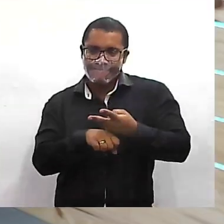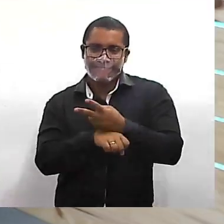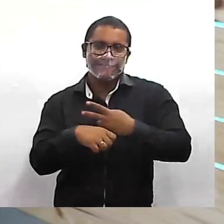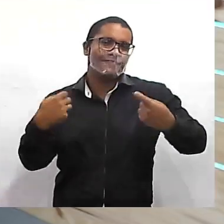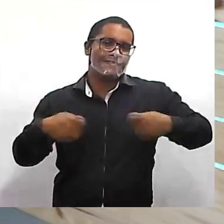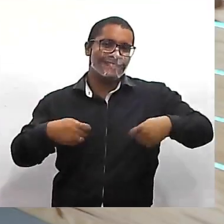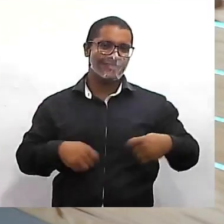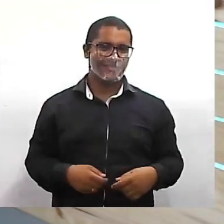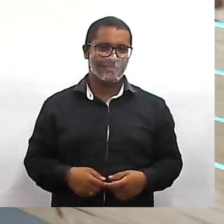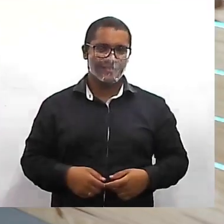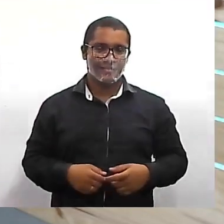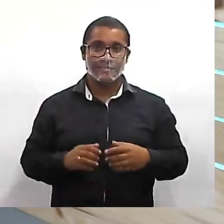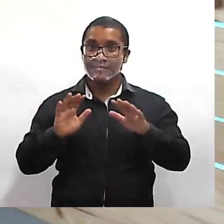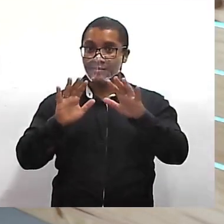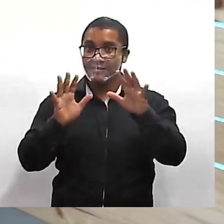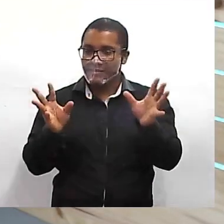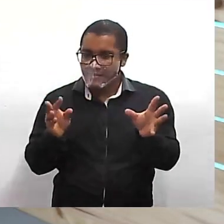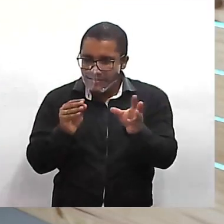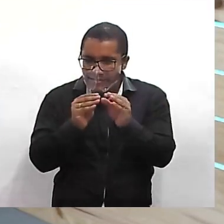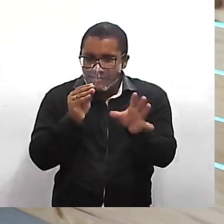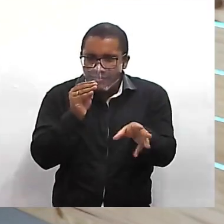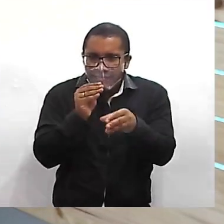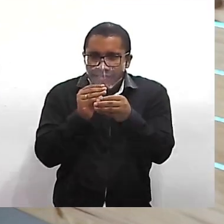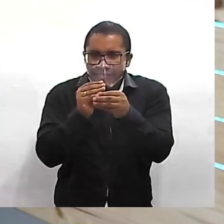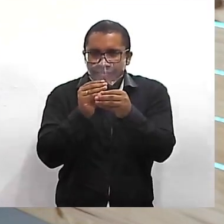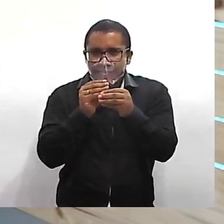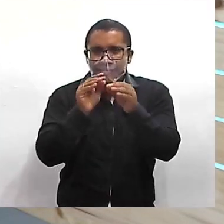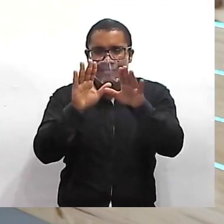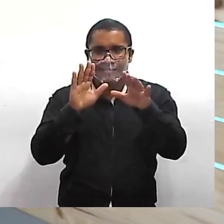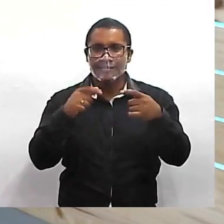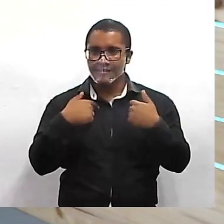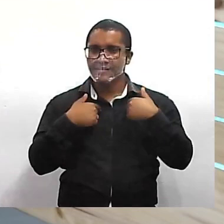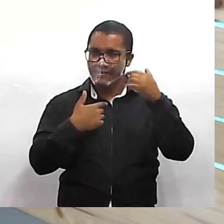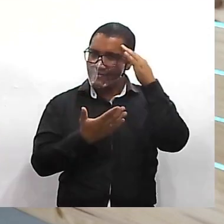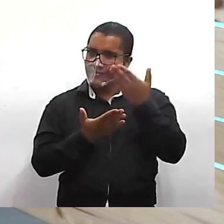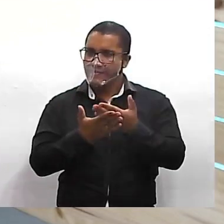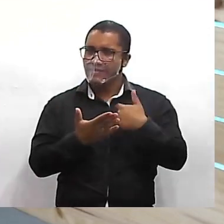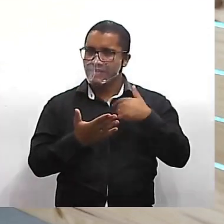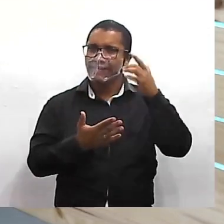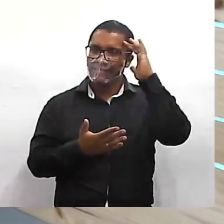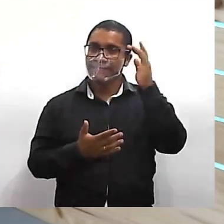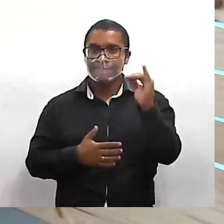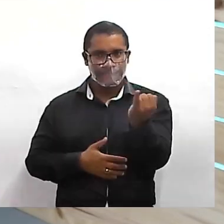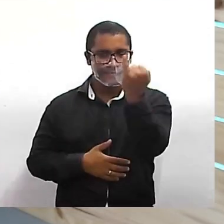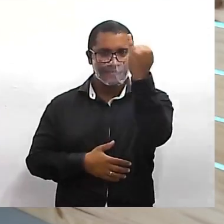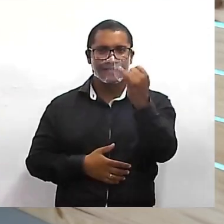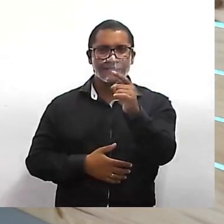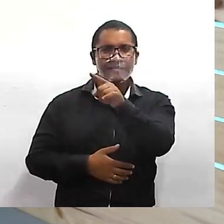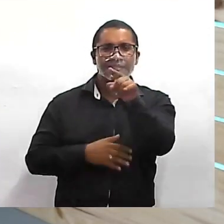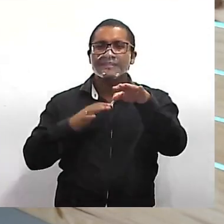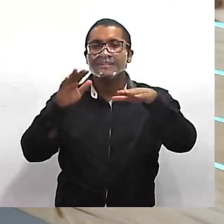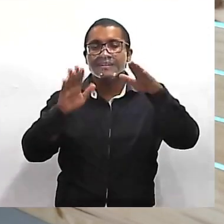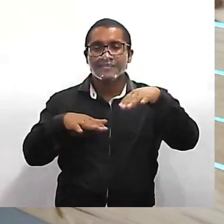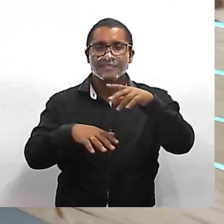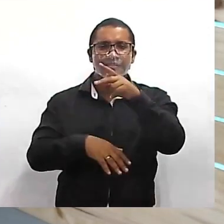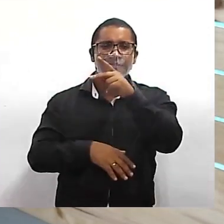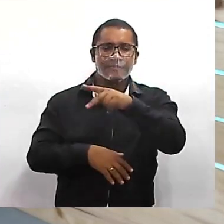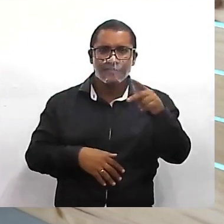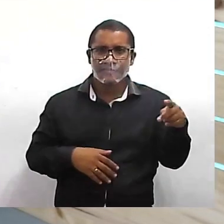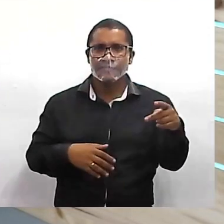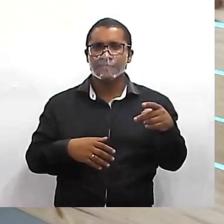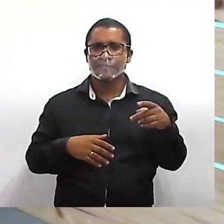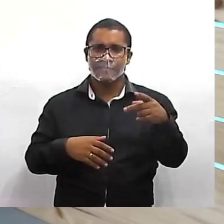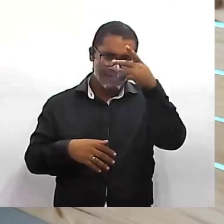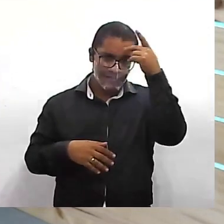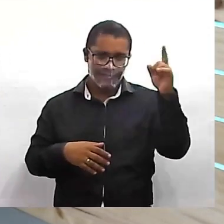fazer um adendo aqui, tá? Vou abrir um parênteses, que eu acredito que é bem importante. Quando vocês veem, às vezes, os professores, os